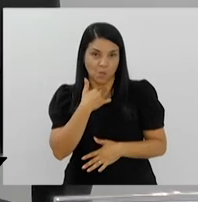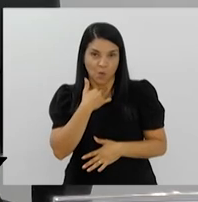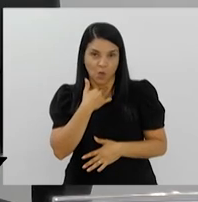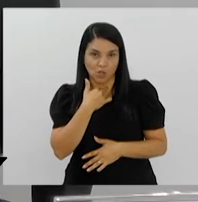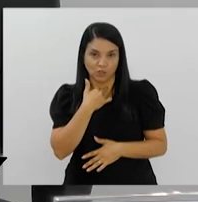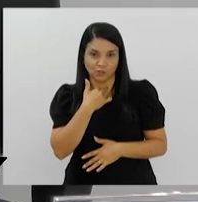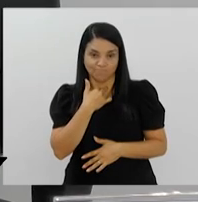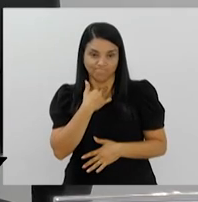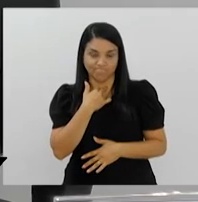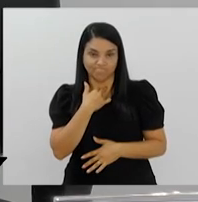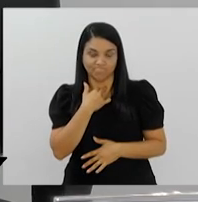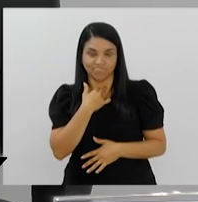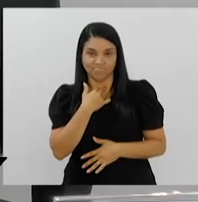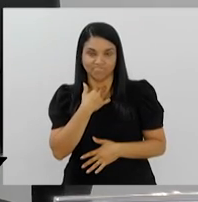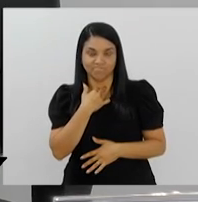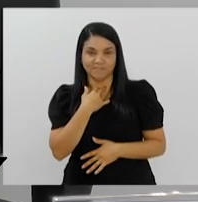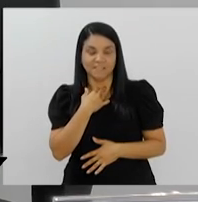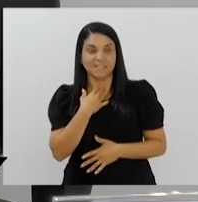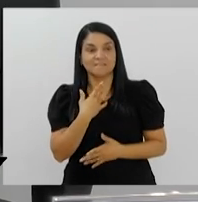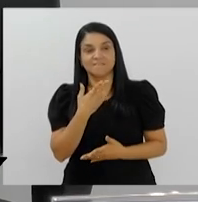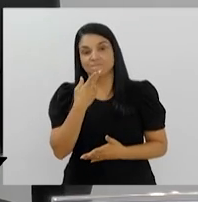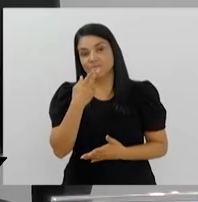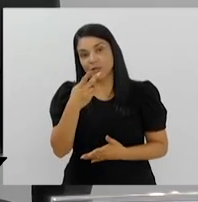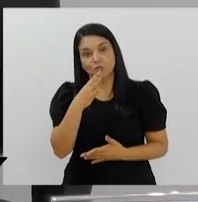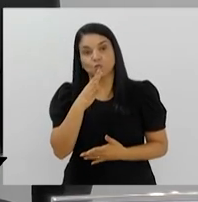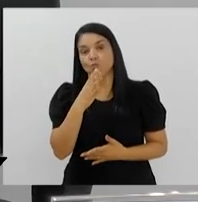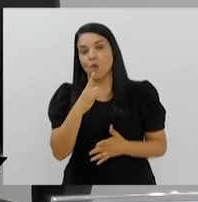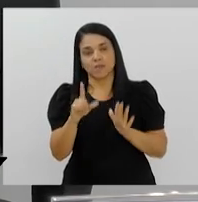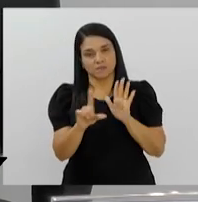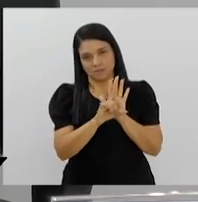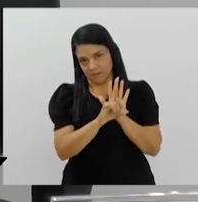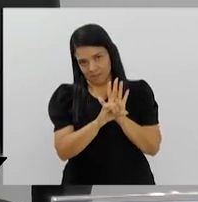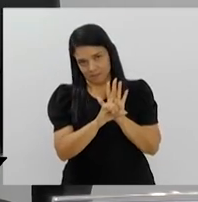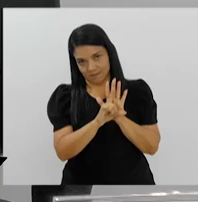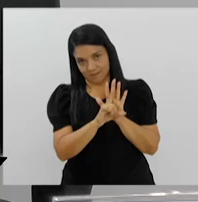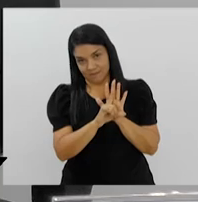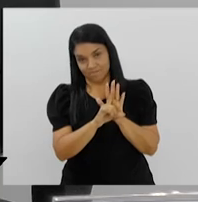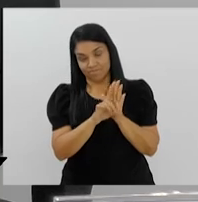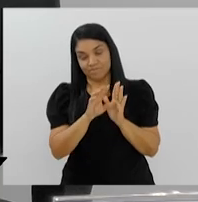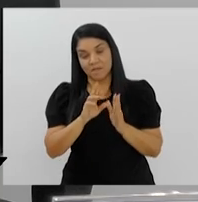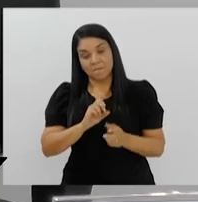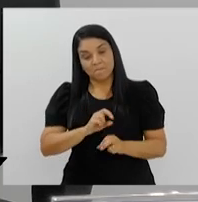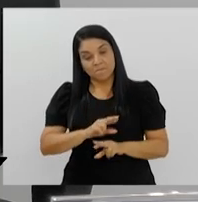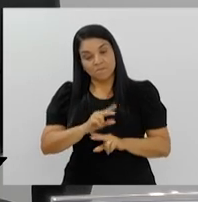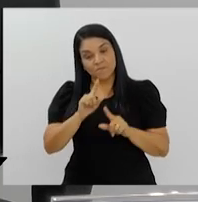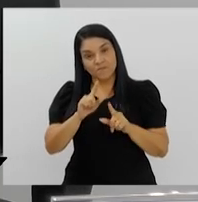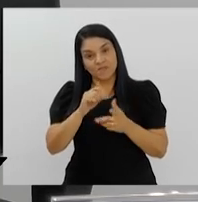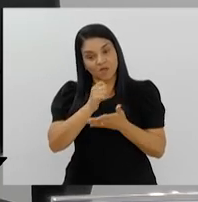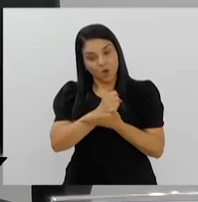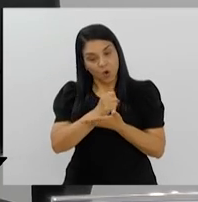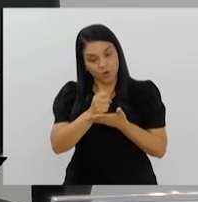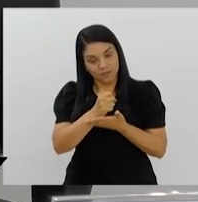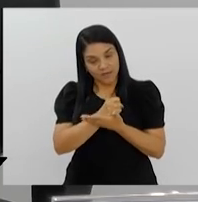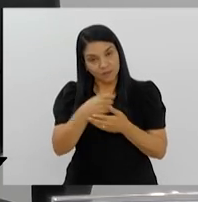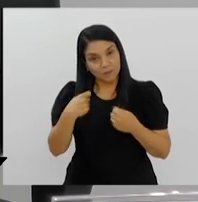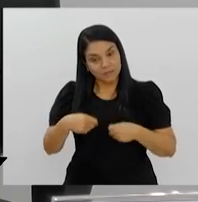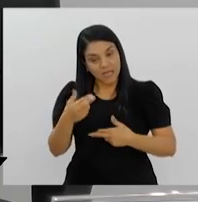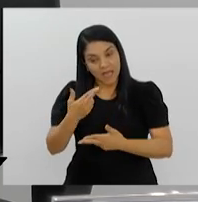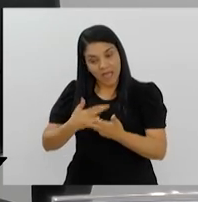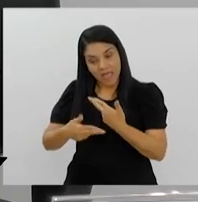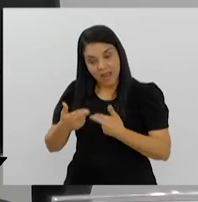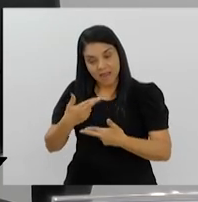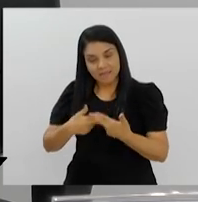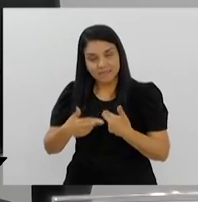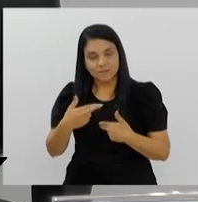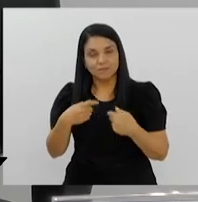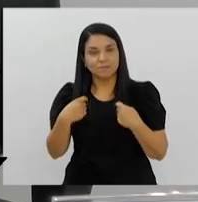desconhecimento da Lei Isso é fato mas contrato é uma relação que tem que ter comunicação entre